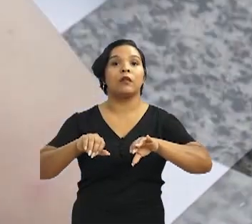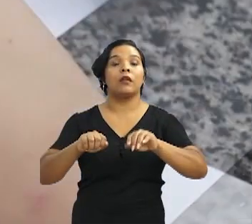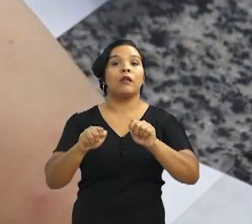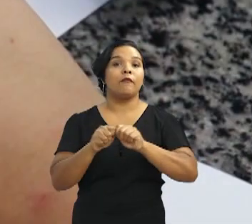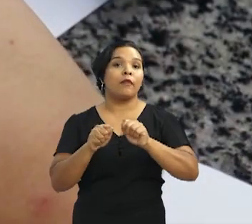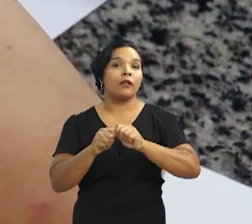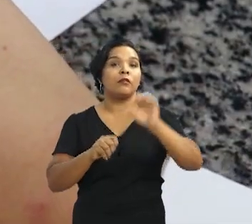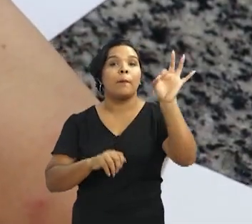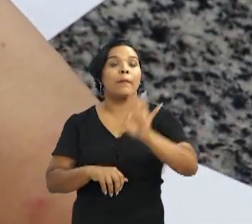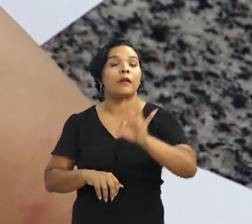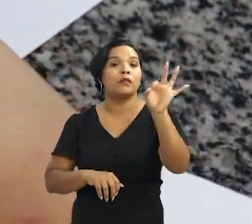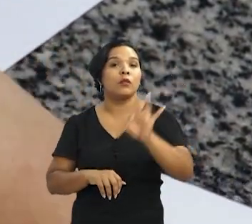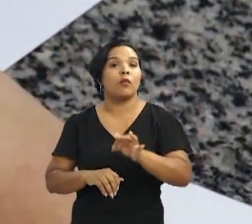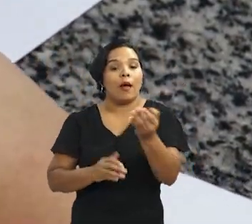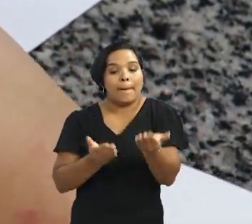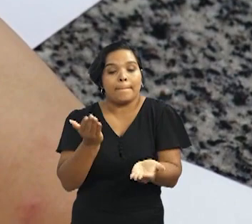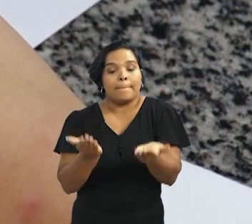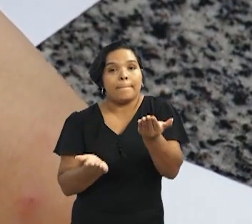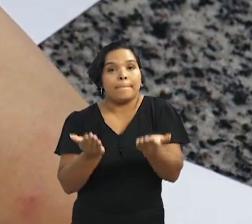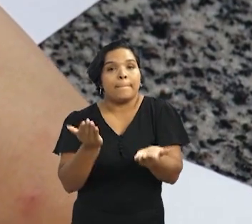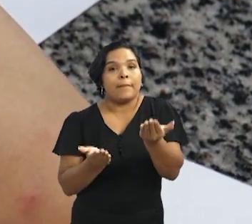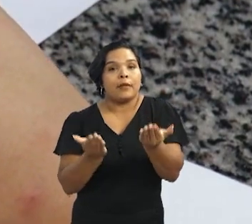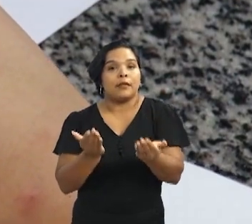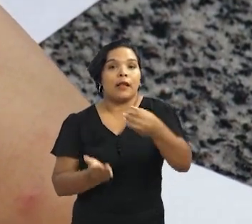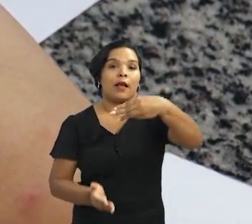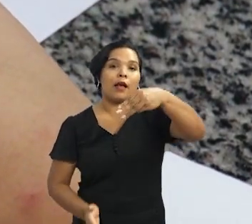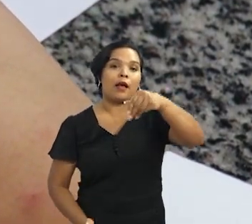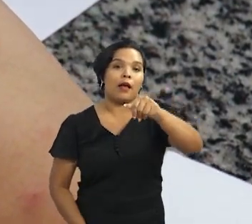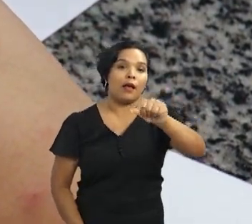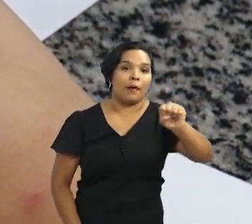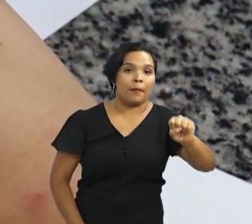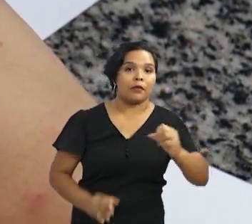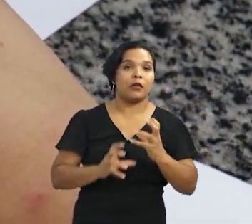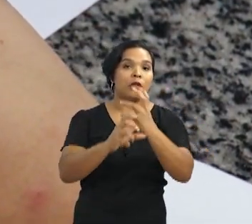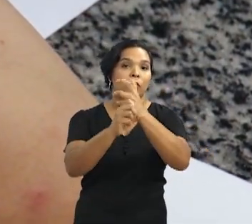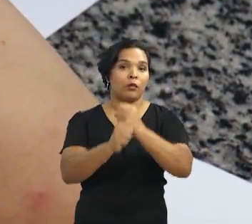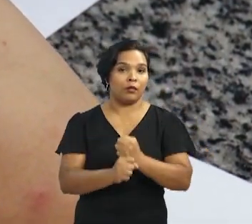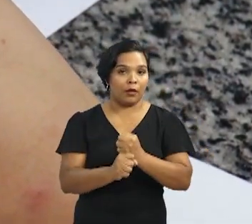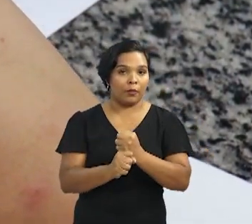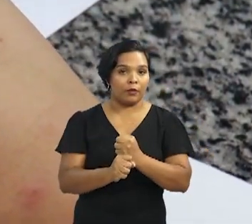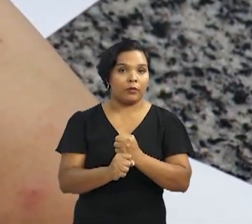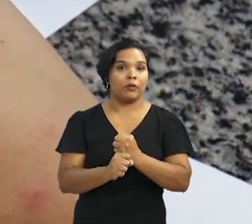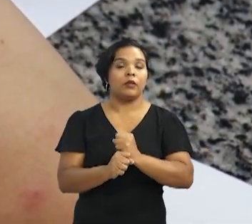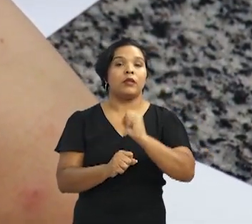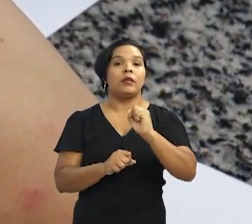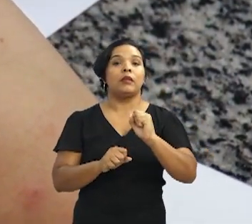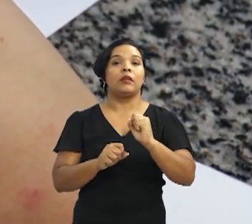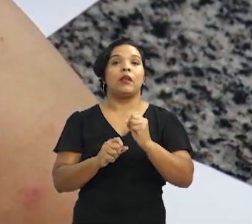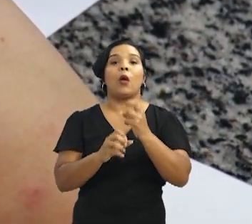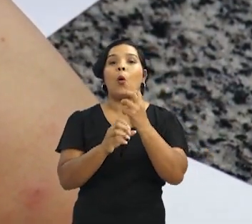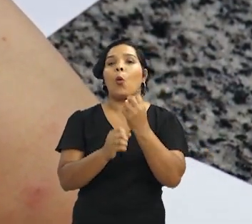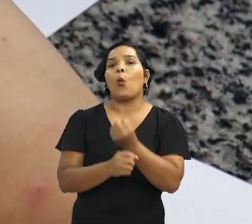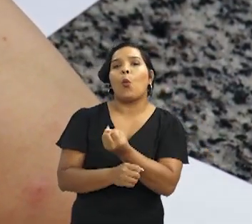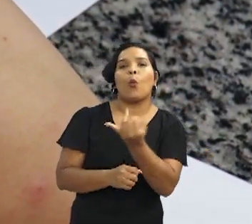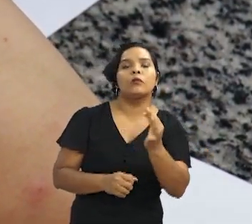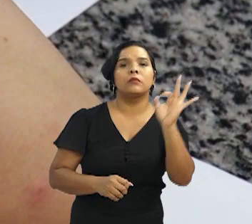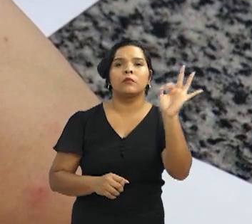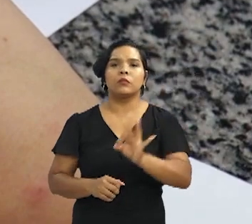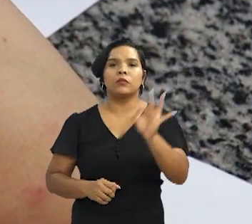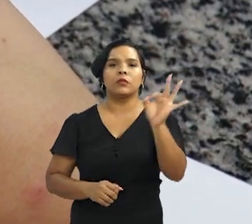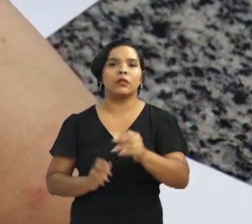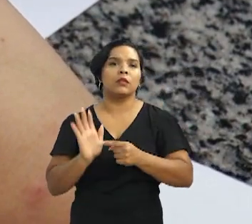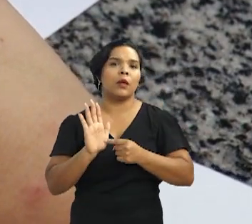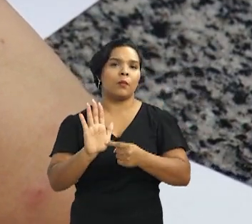vai fazer o percentual, né? Que vai pesar de acordo com a massa total dessa amostra que eu tenho, quantos